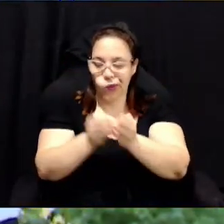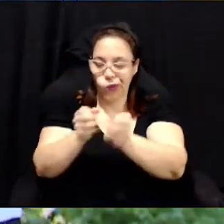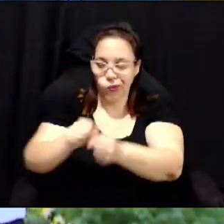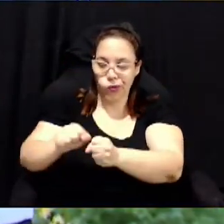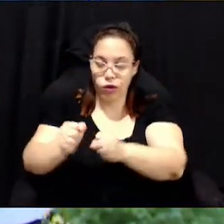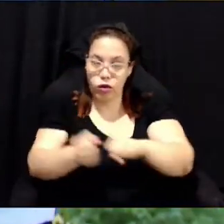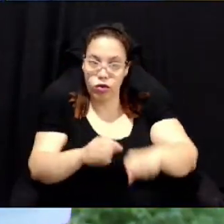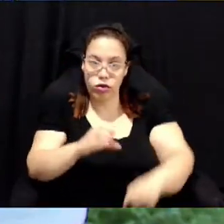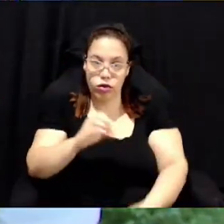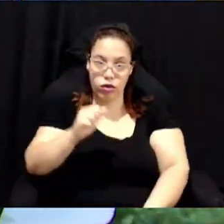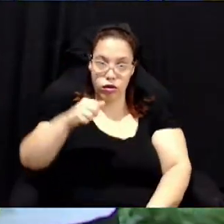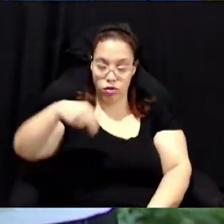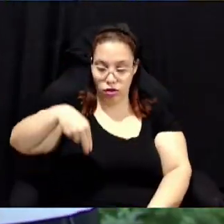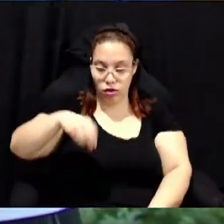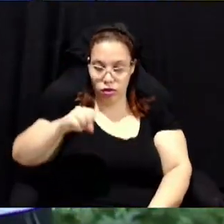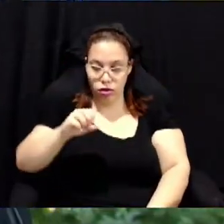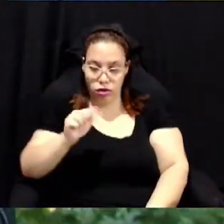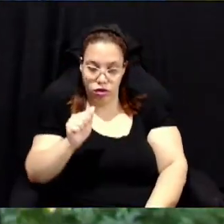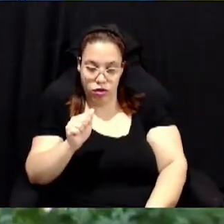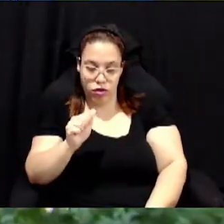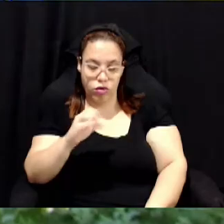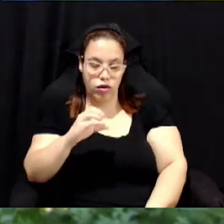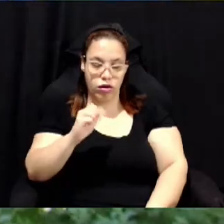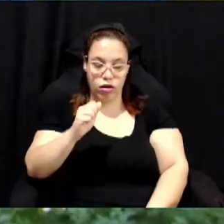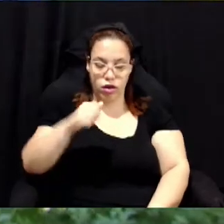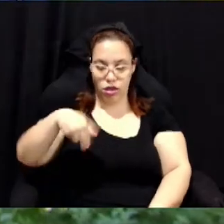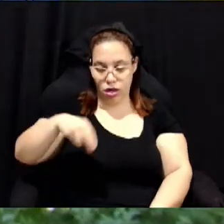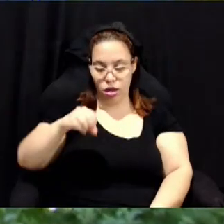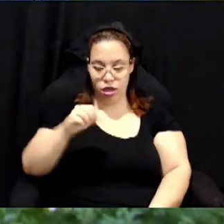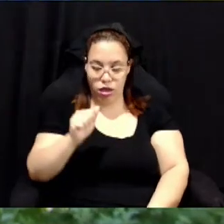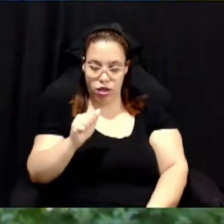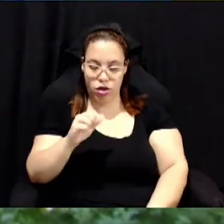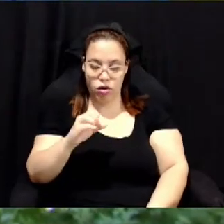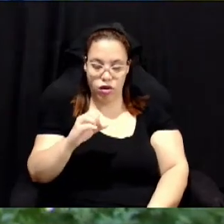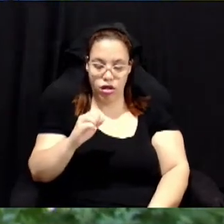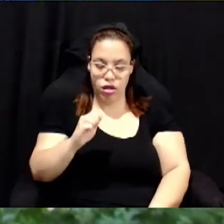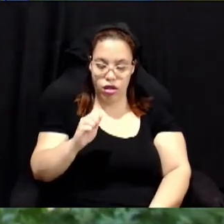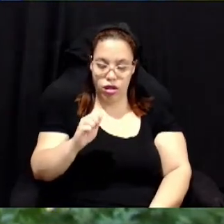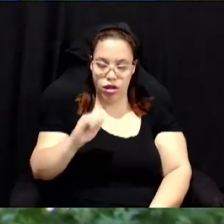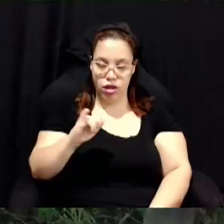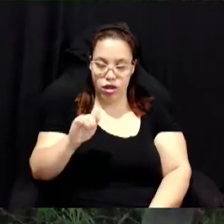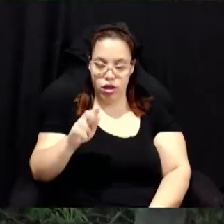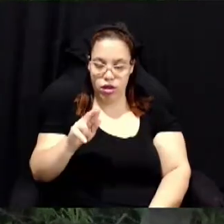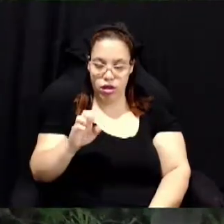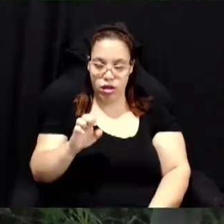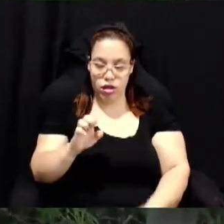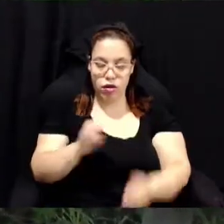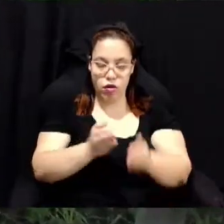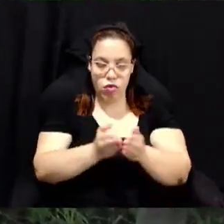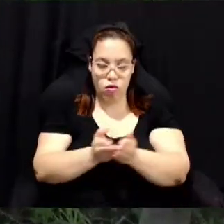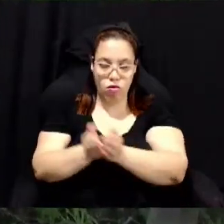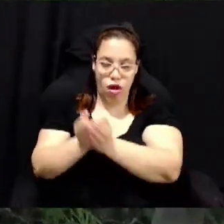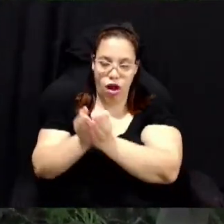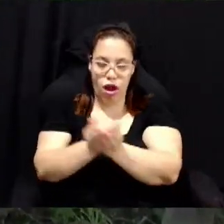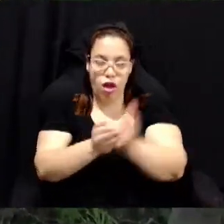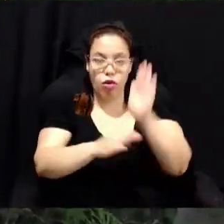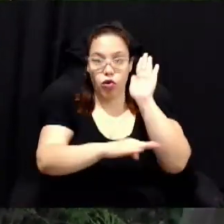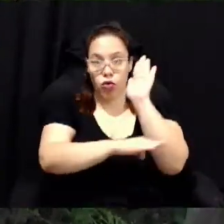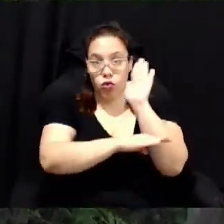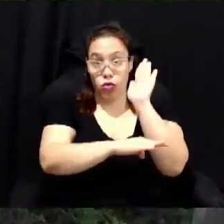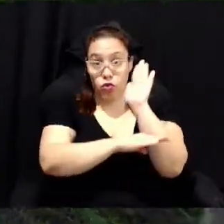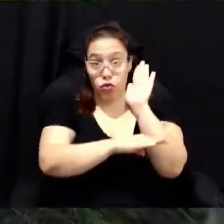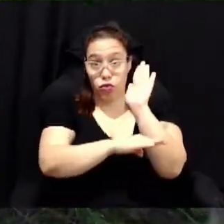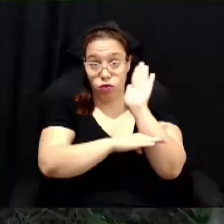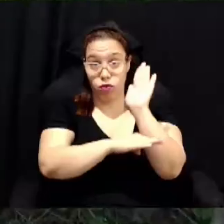quanto o caiaque? Canoa, caiaque, tem gente que usa barcos de madeira mais antigos, ou até mesmo os barcos de